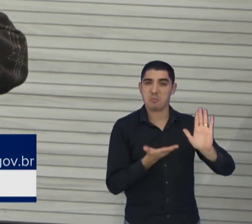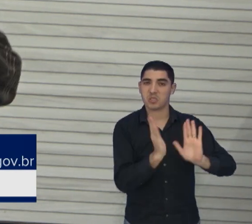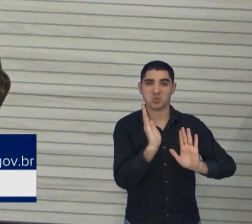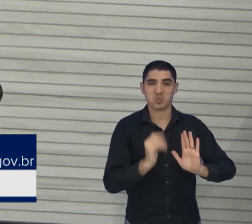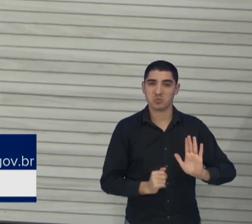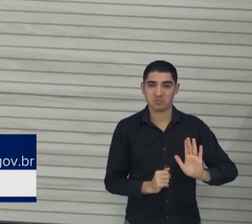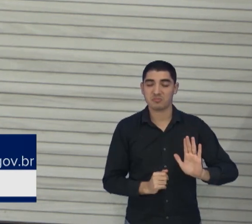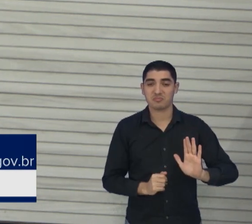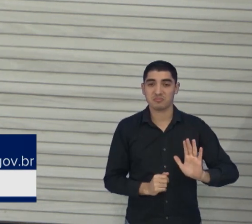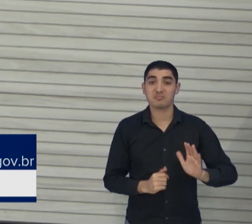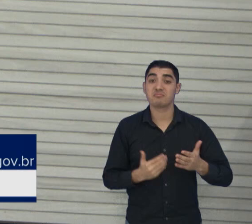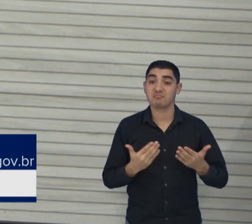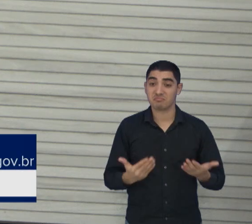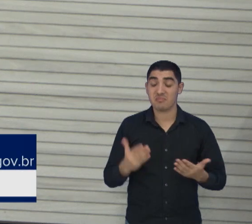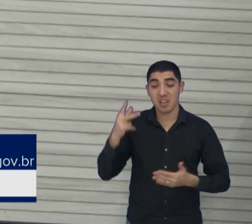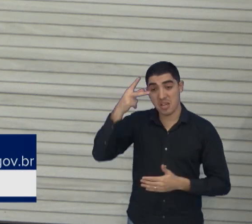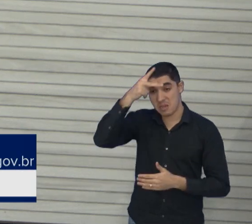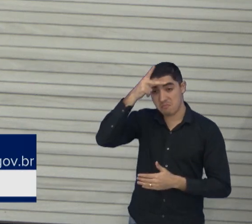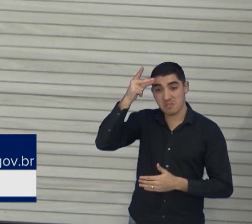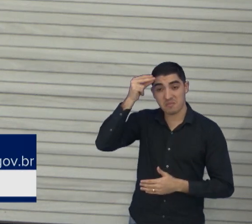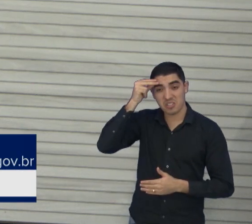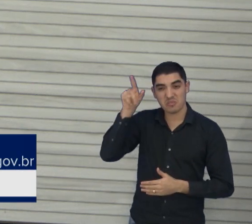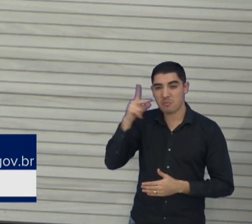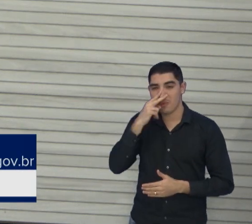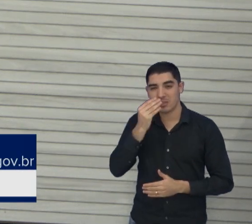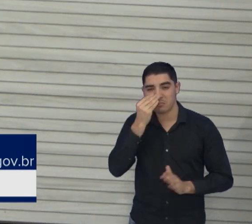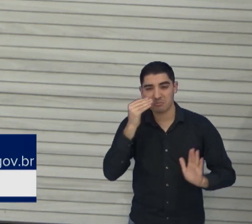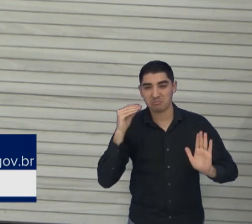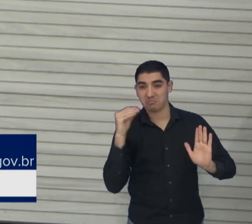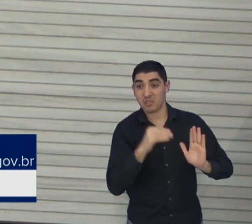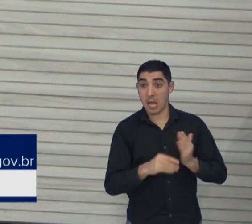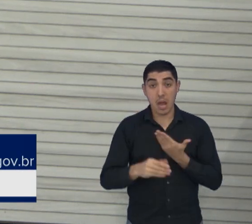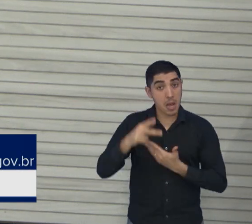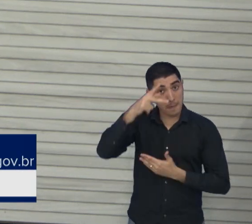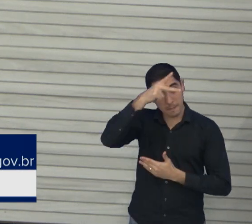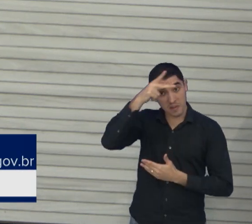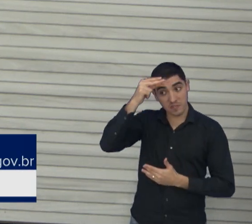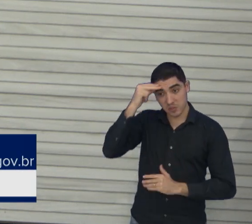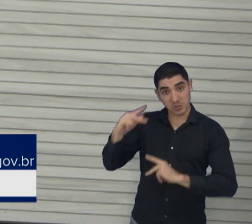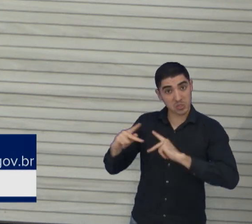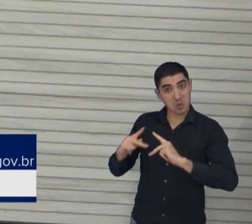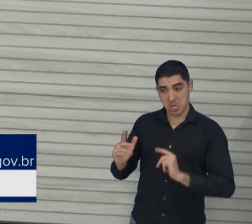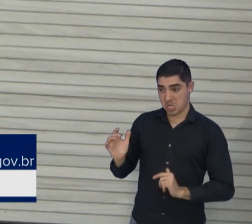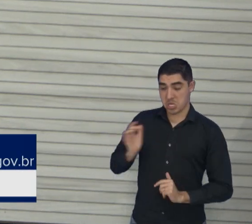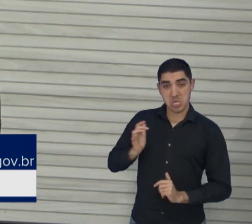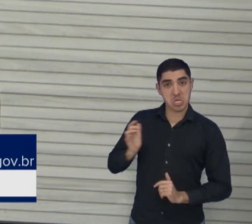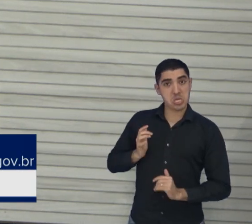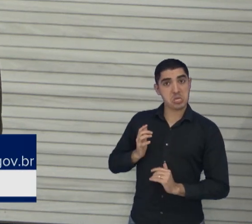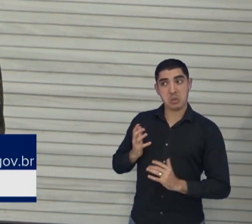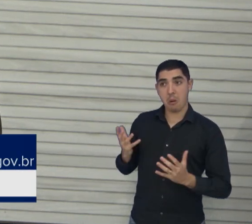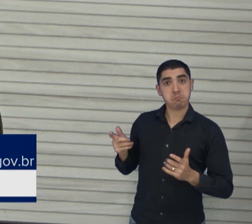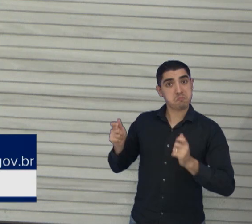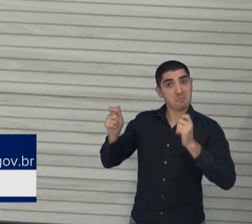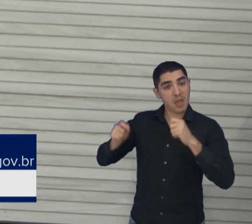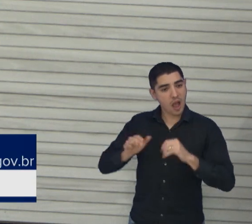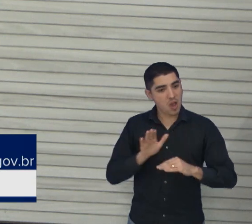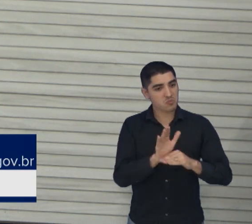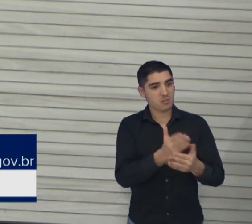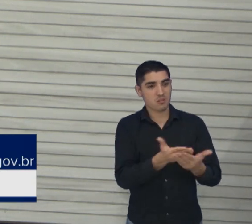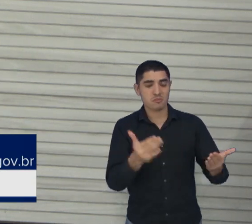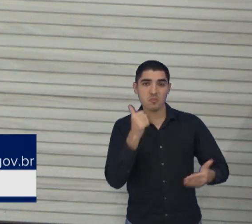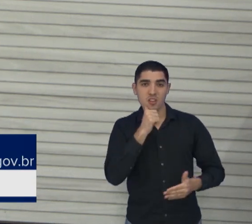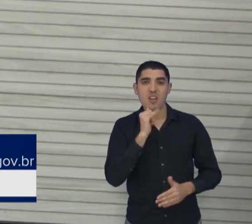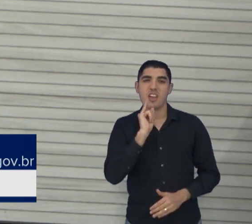abstenção da Prefeitura Municipal, a Prefeitura rica, poderosa, que poderia olhar para essas mulheres. Infelizmente,